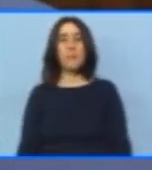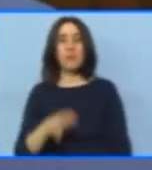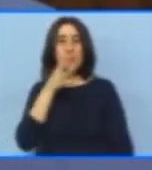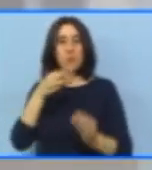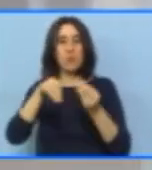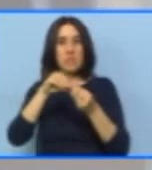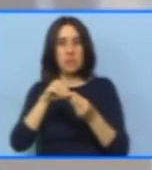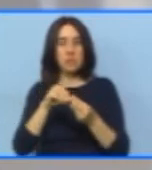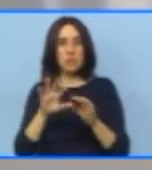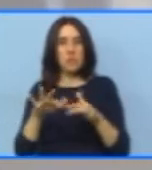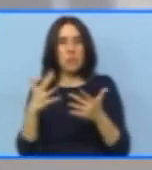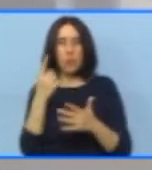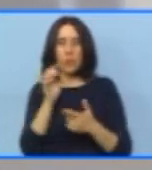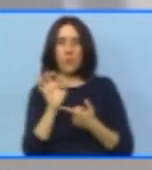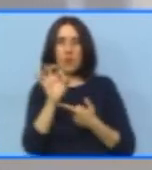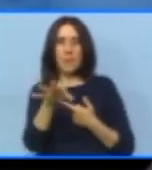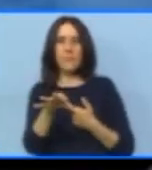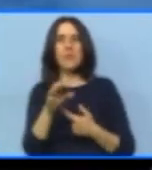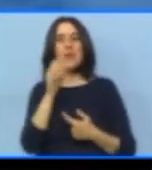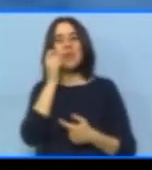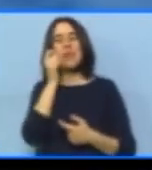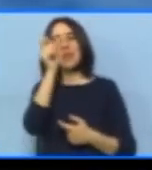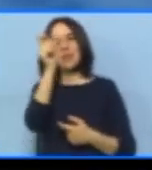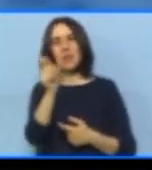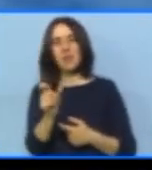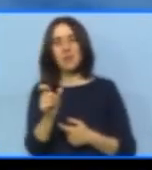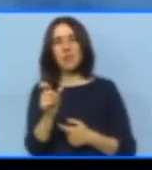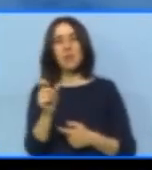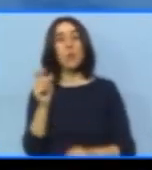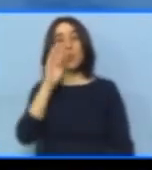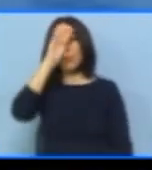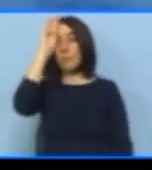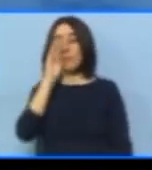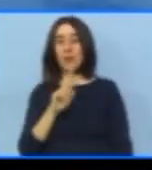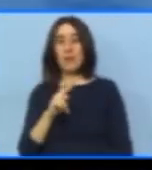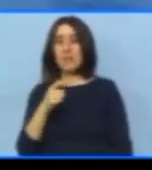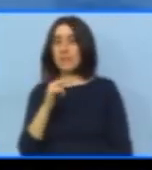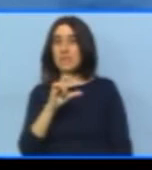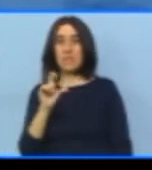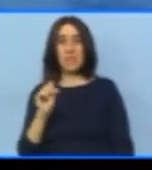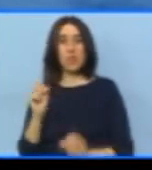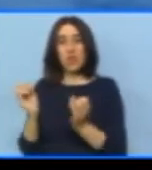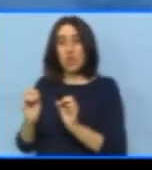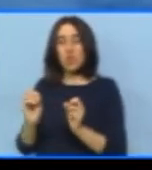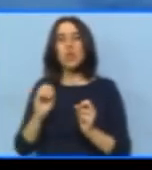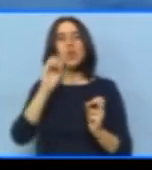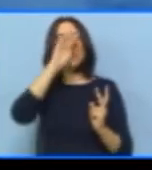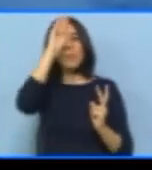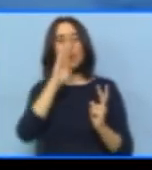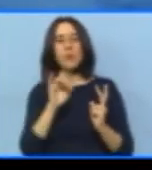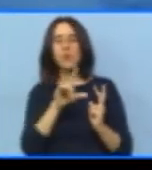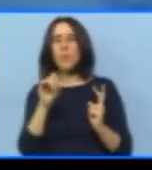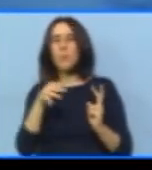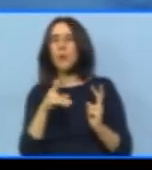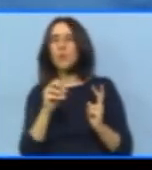permites, aqui um dado. Ele tem aquilo que o Papa Ratzinger não teve e que o Papa João Paulo II não teve, sobretudo na parte